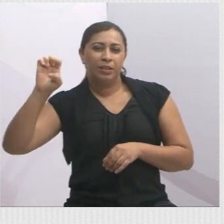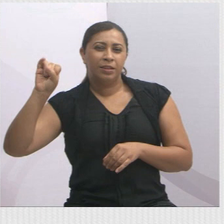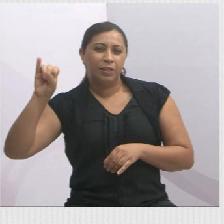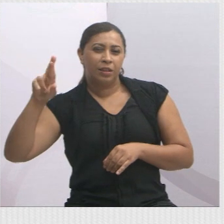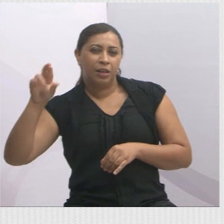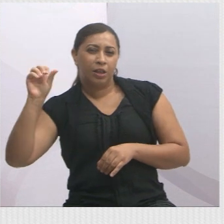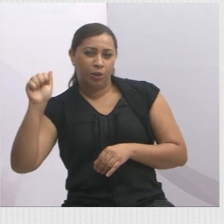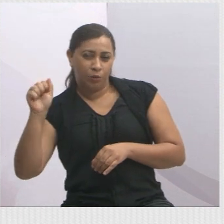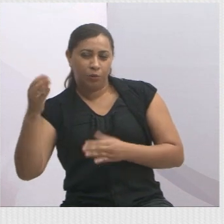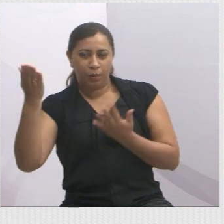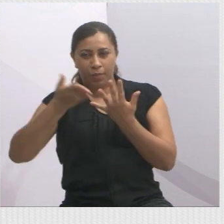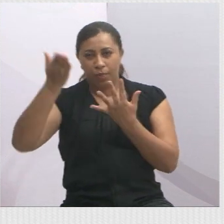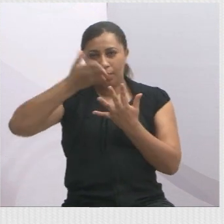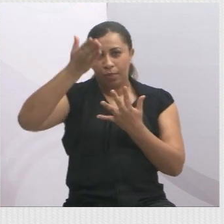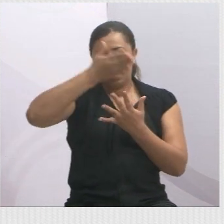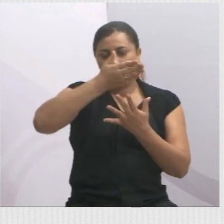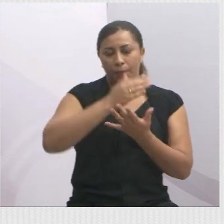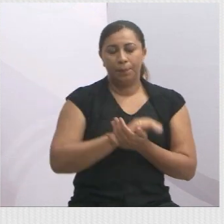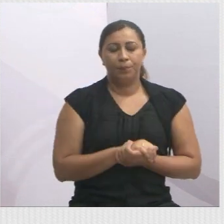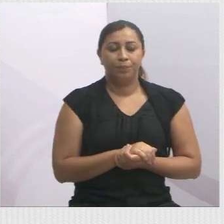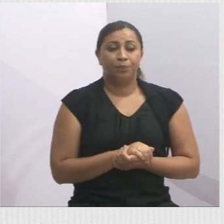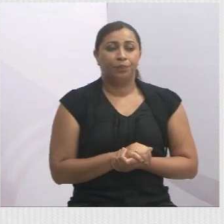de 10 mil cruzeiros cada.